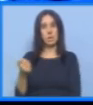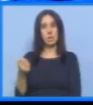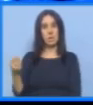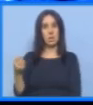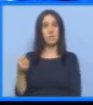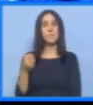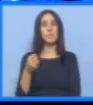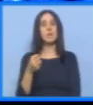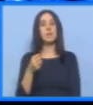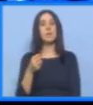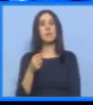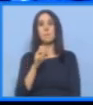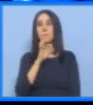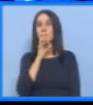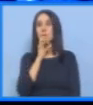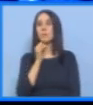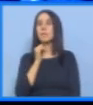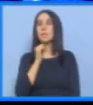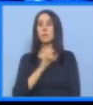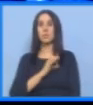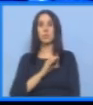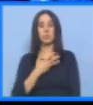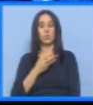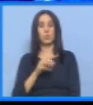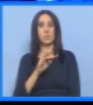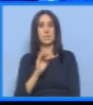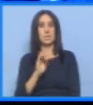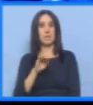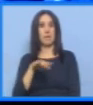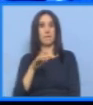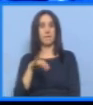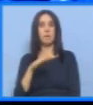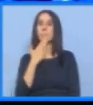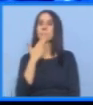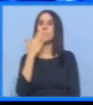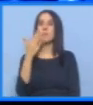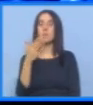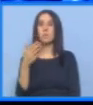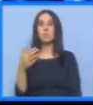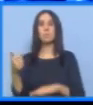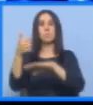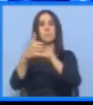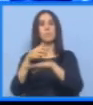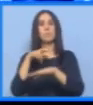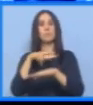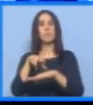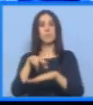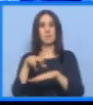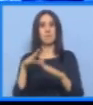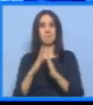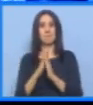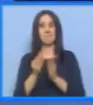o Sr. Dom Serafim, formalizou o pedido da introdução do processo à Conferência Episcopal Portuguesa. Só então,